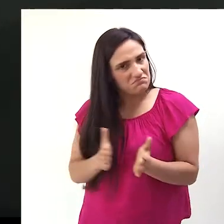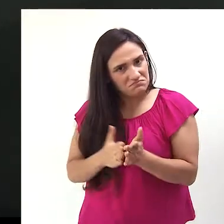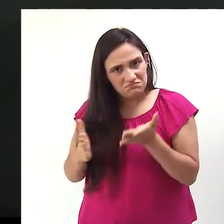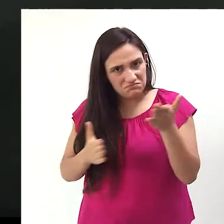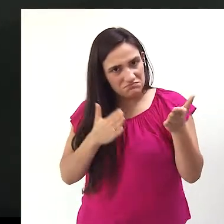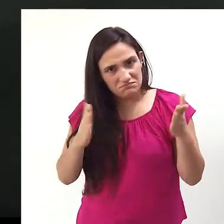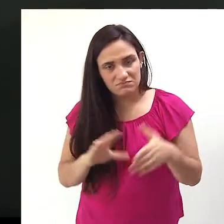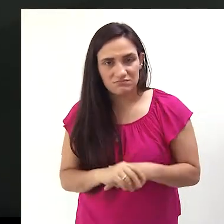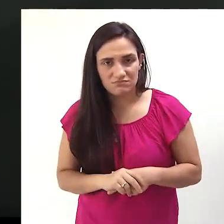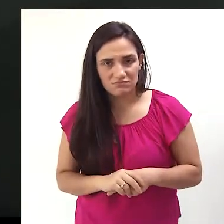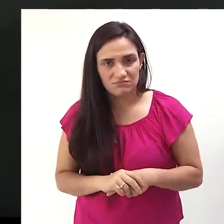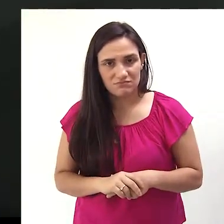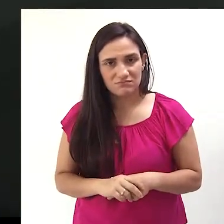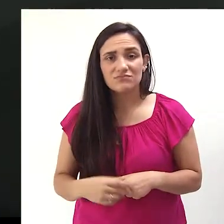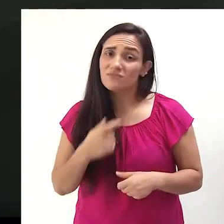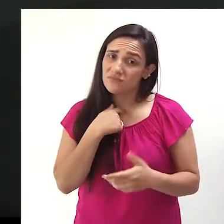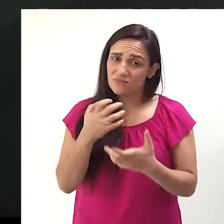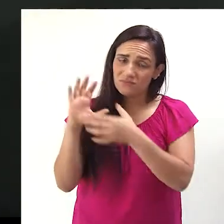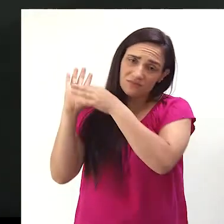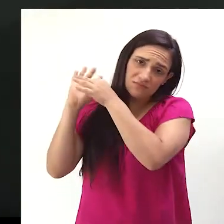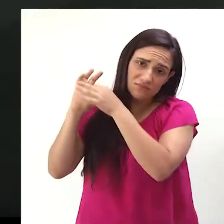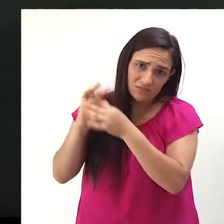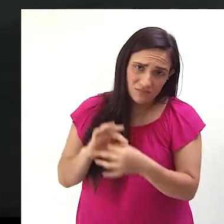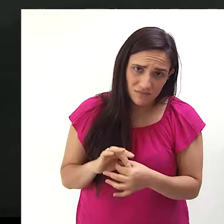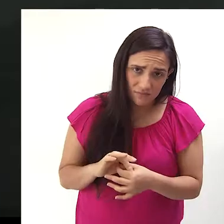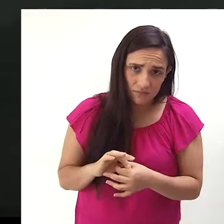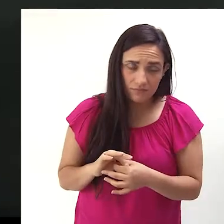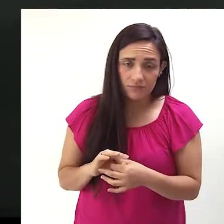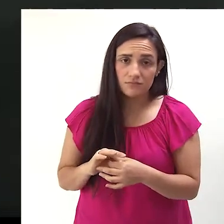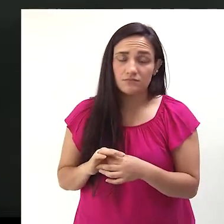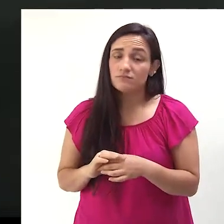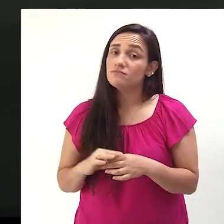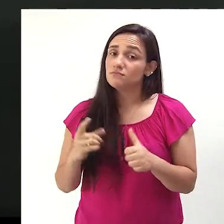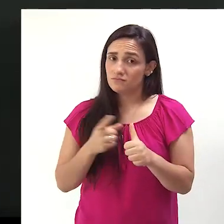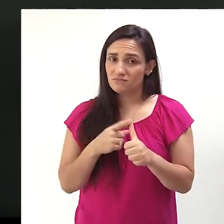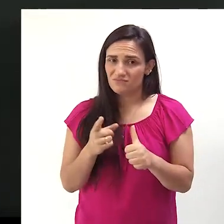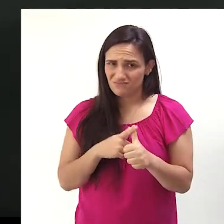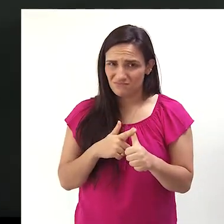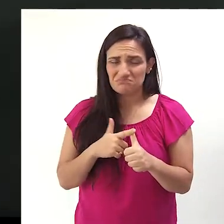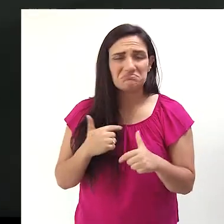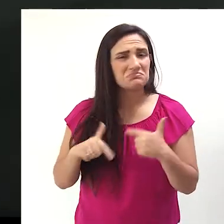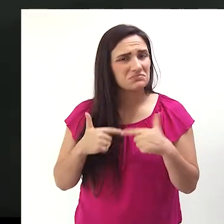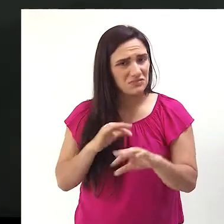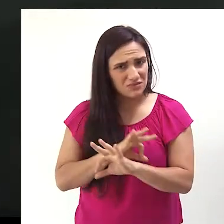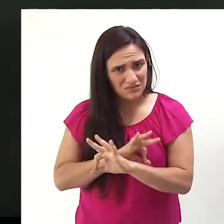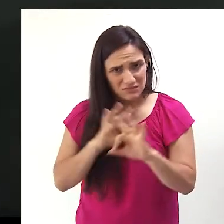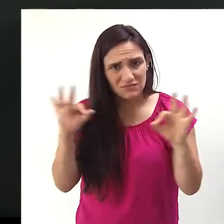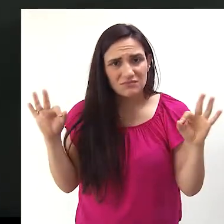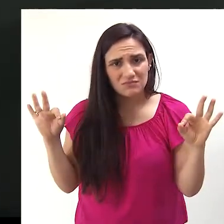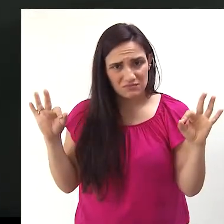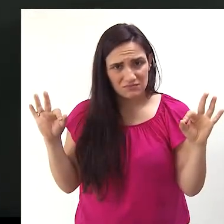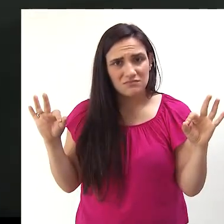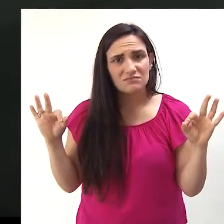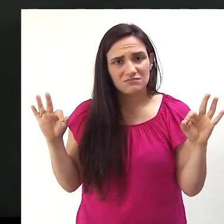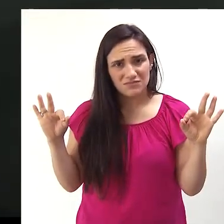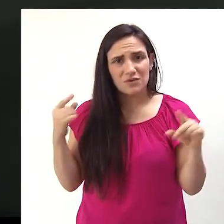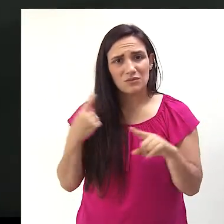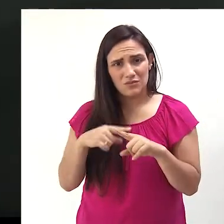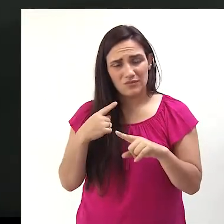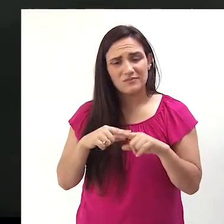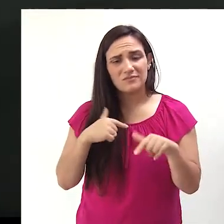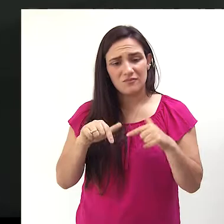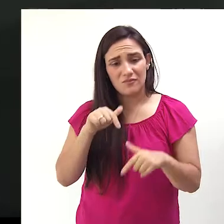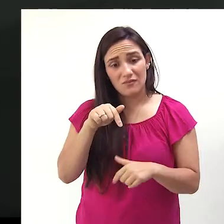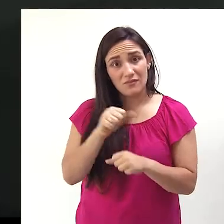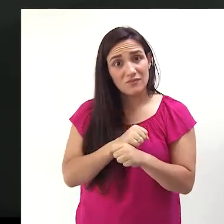pequeno, enfim. Contextualizando essa homenagem, primeiro pela importância do trabalho que ele desenvolveu durante